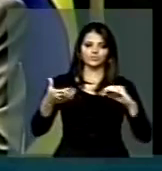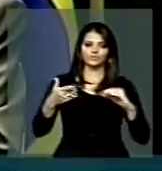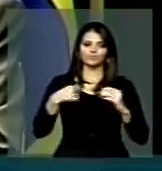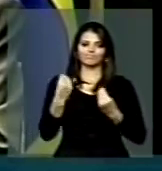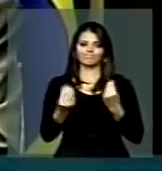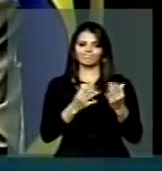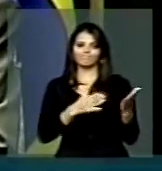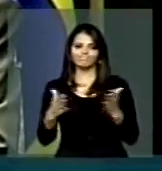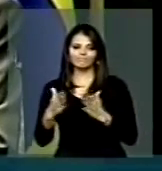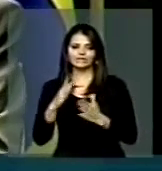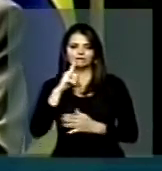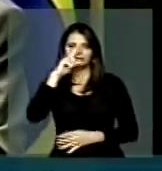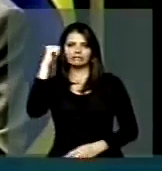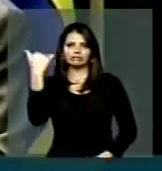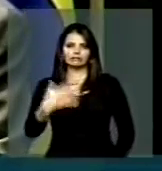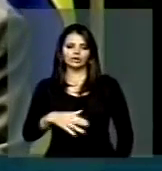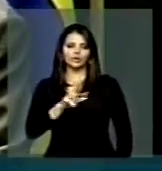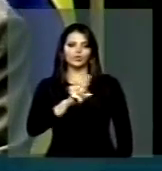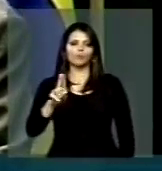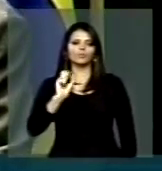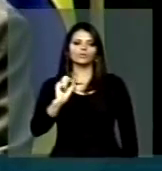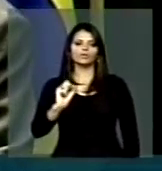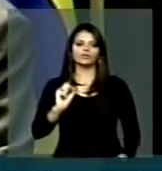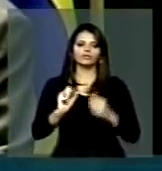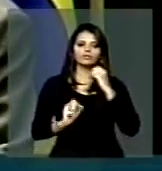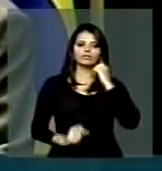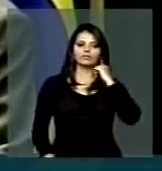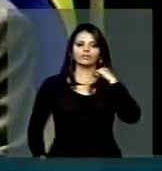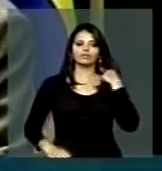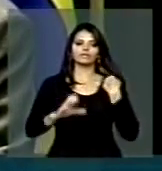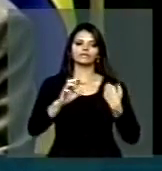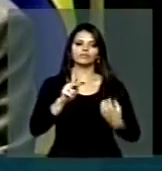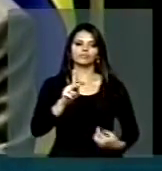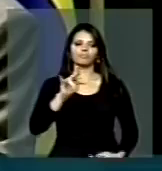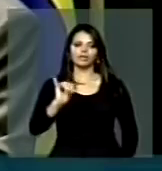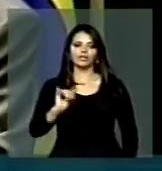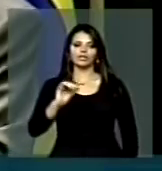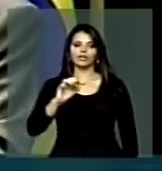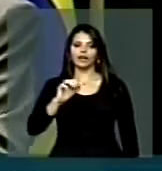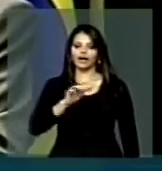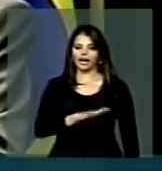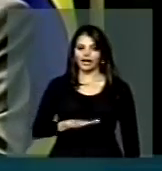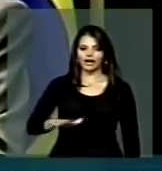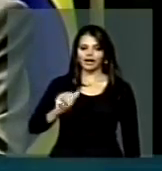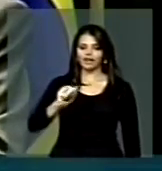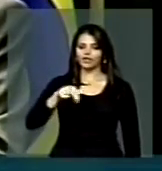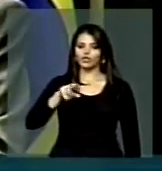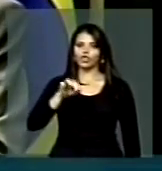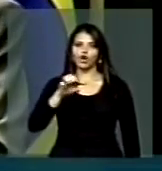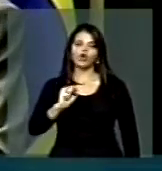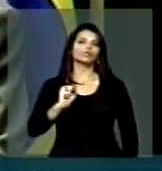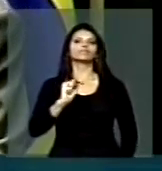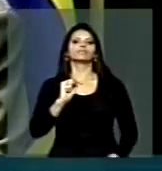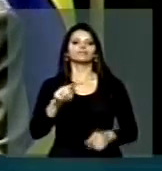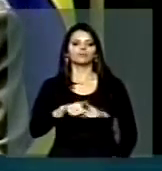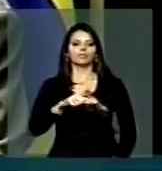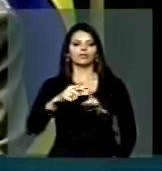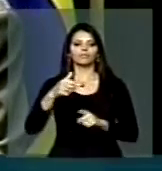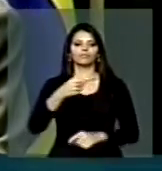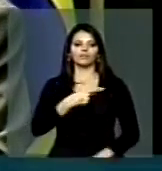com um processo gravíssimo, do chamado CPI dos anões do orçamento, o presidente da República era o